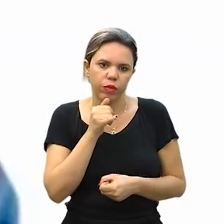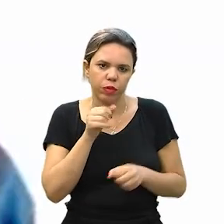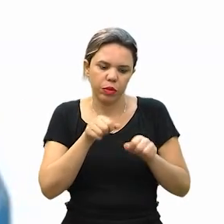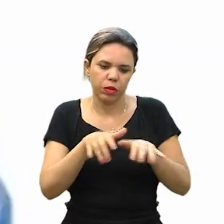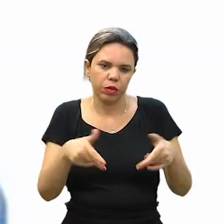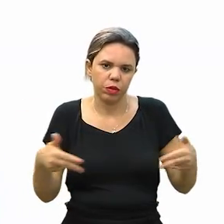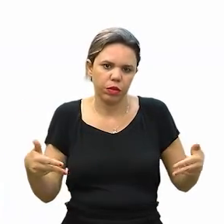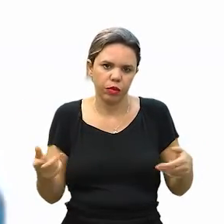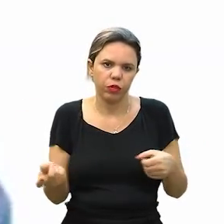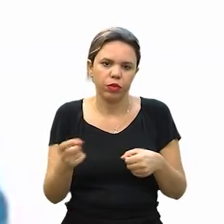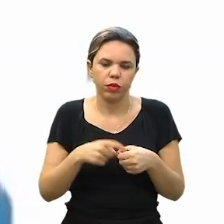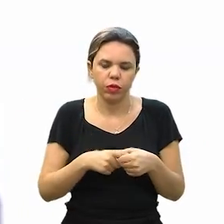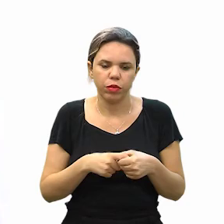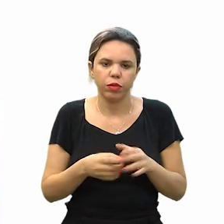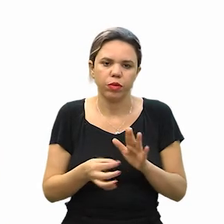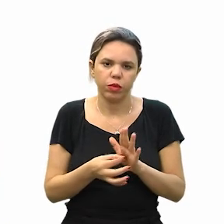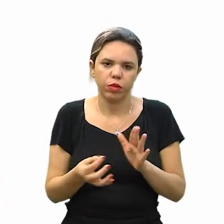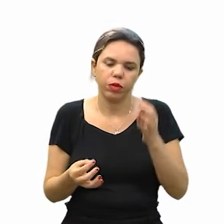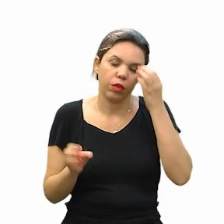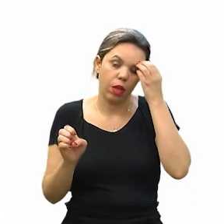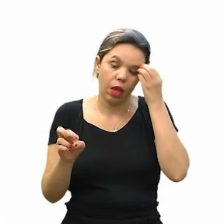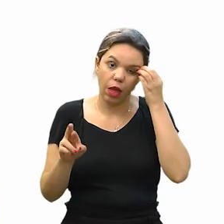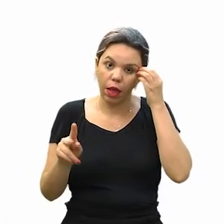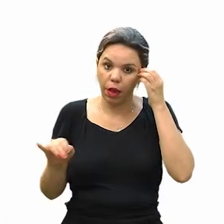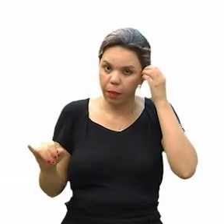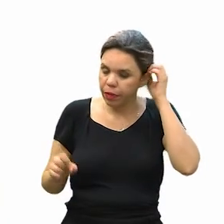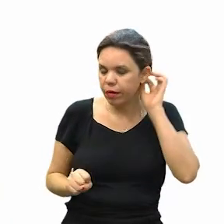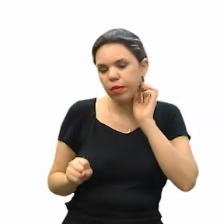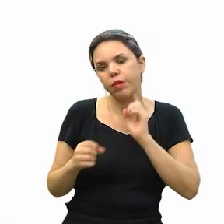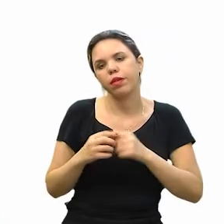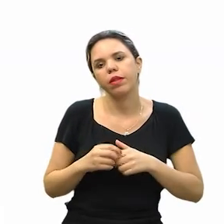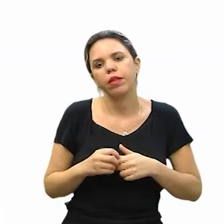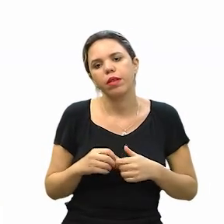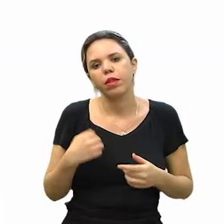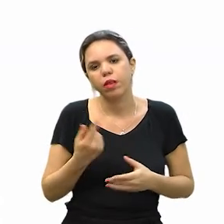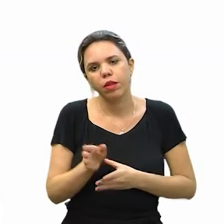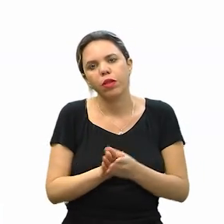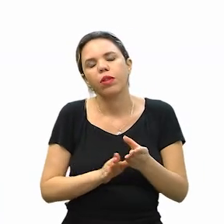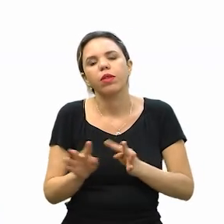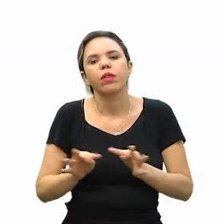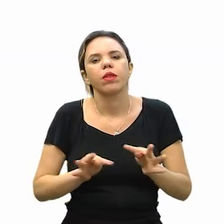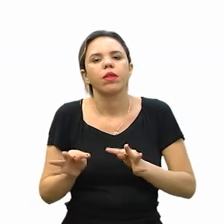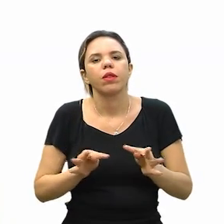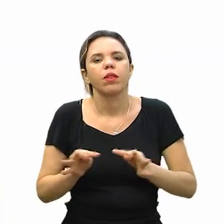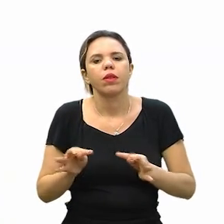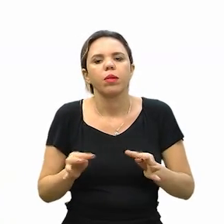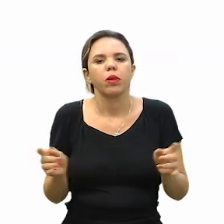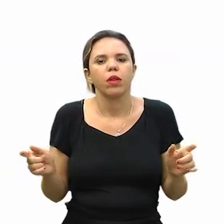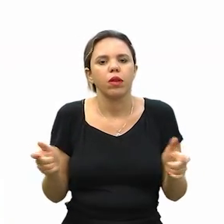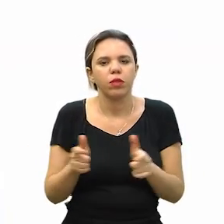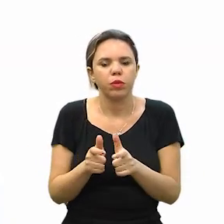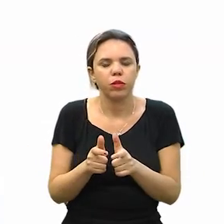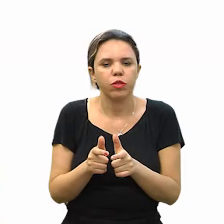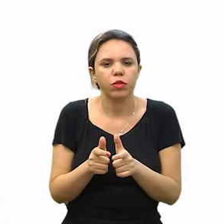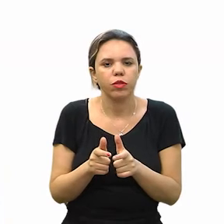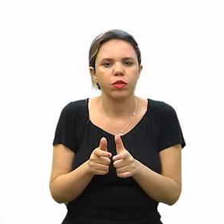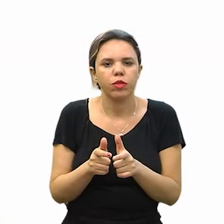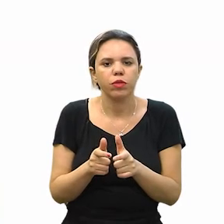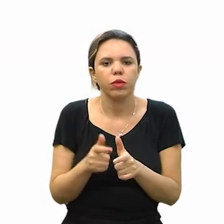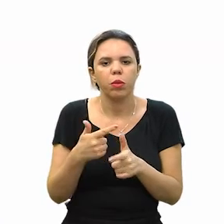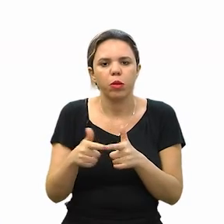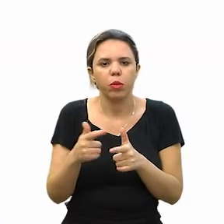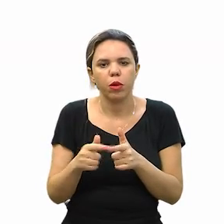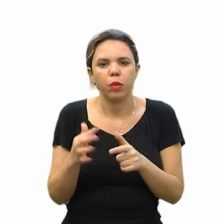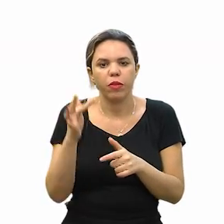se multiplicar e voltar a dar a manifestação do herpes zoster. Mas a gente recomenda tratar porque diminui um pouco a chance